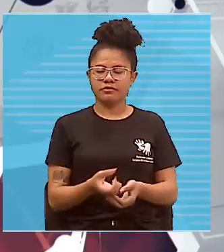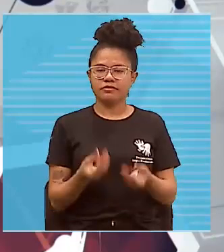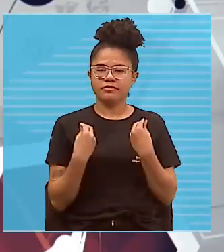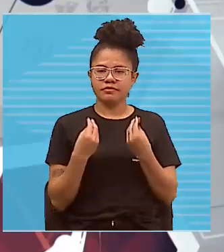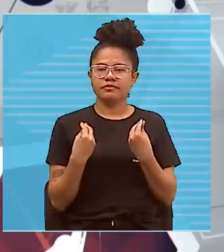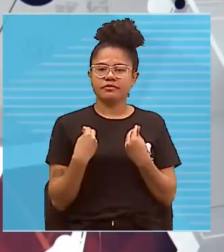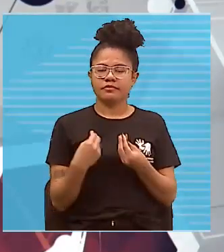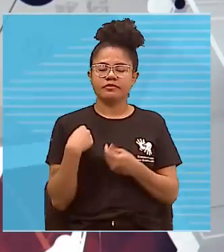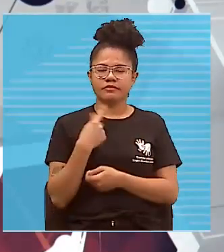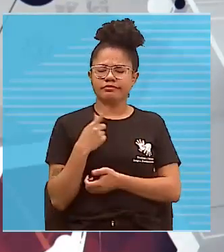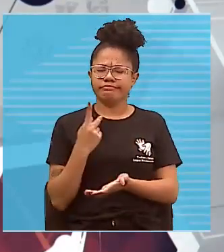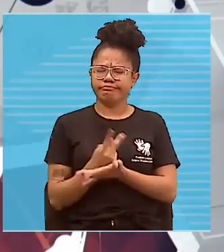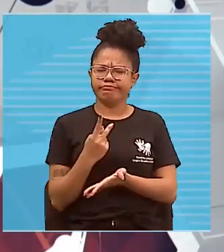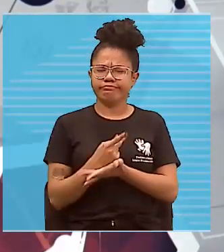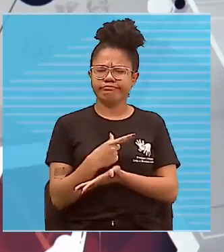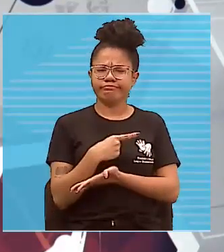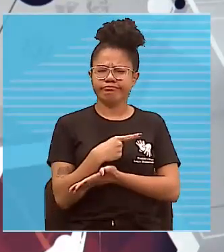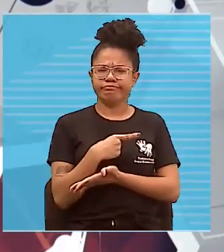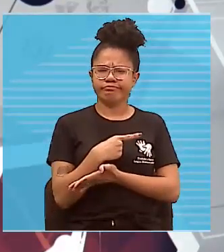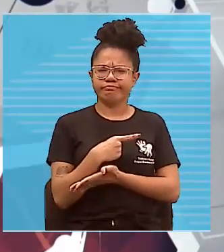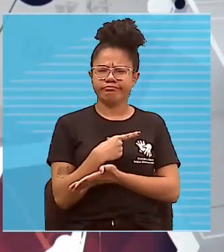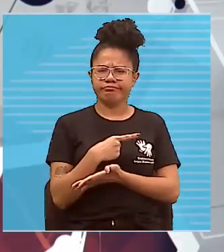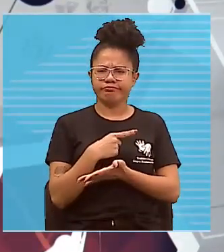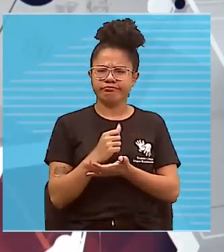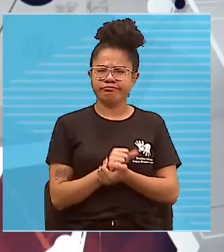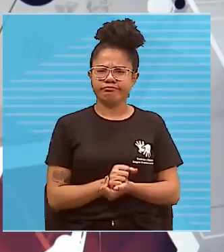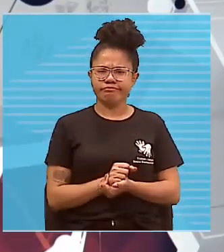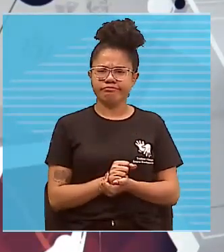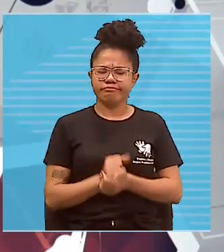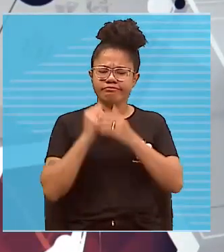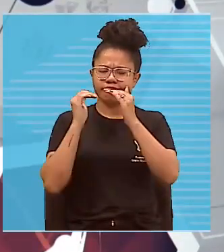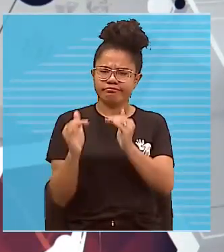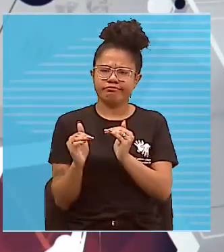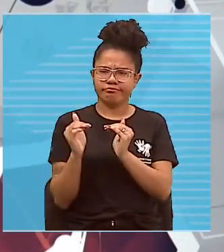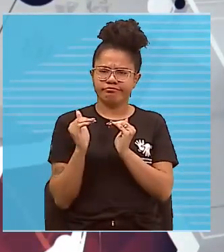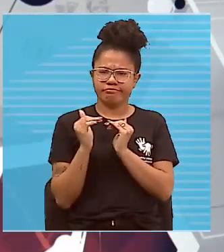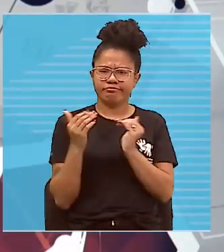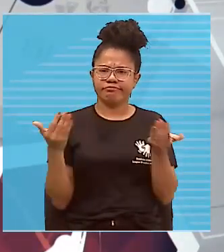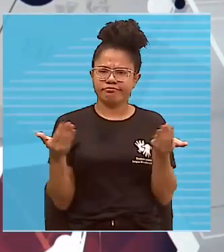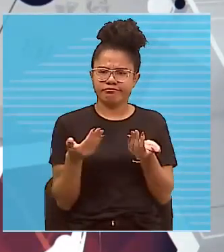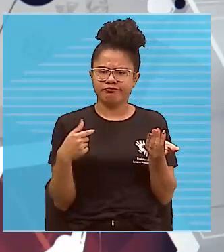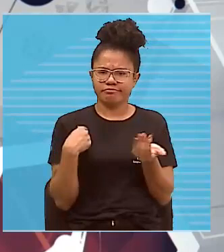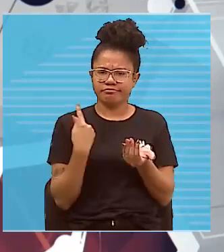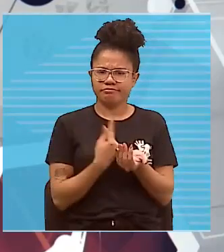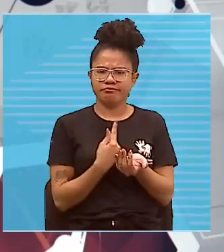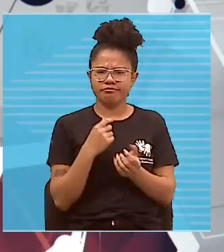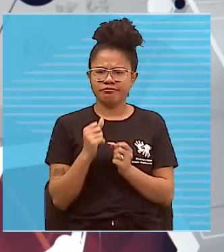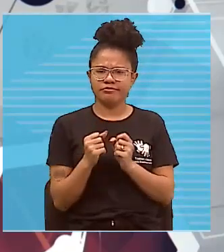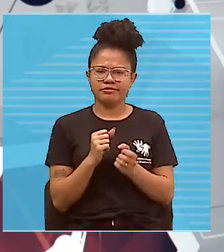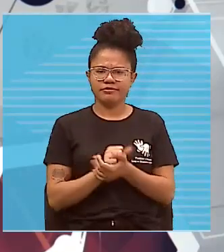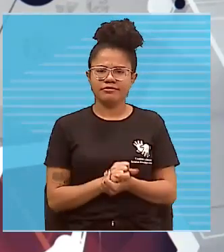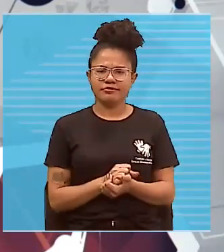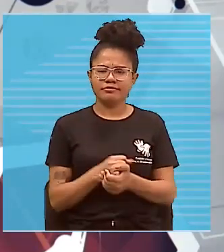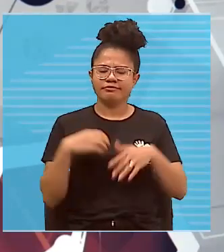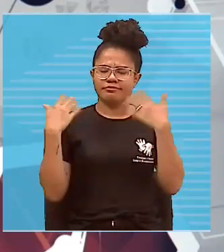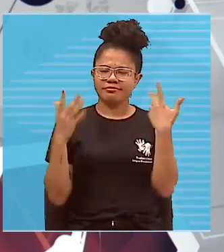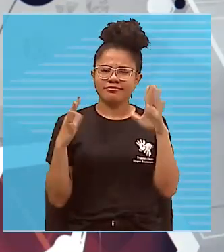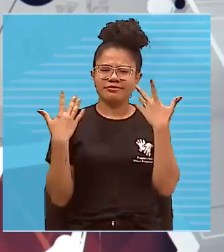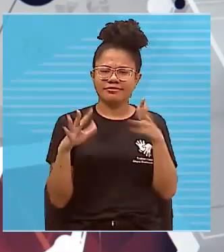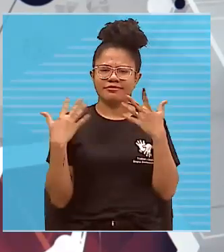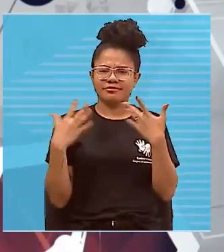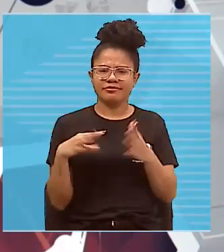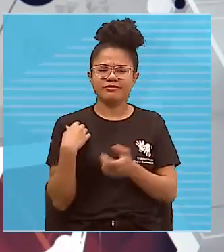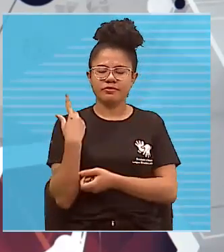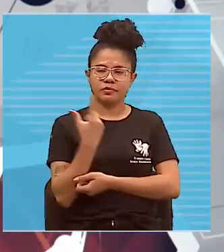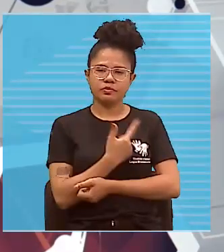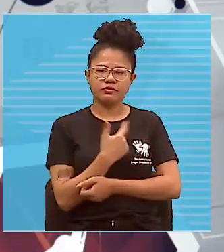dignidade e qualidade na nossa profissão tão necessária, não é verdade? Hoje é dia de puxar a sardinha para o nosso lado mesmo. Não é